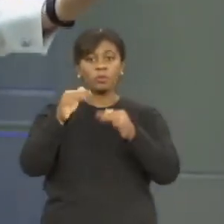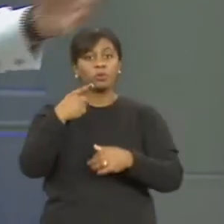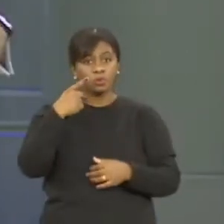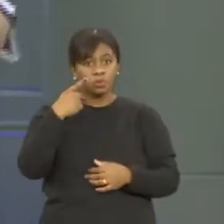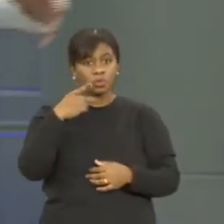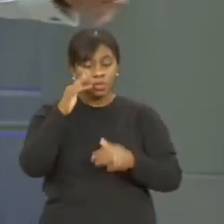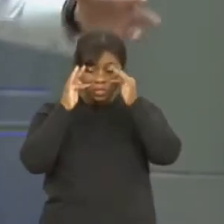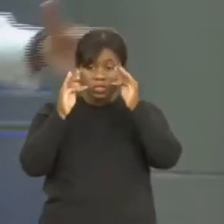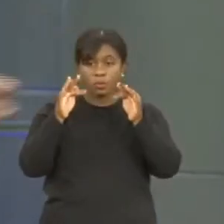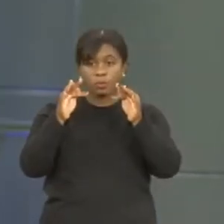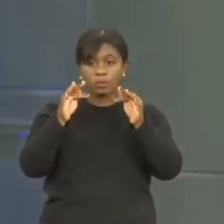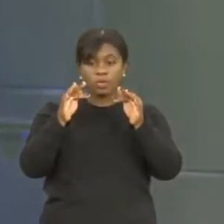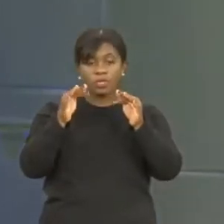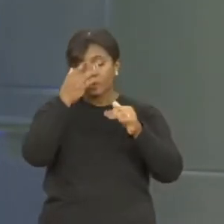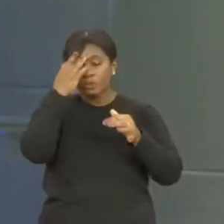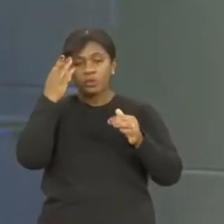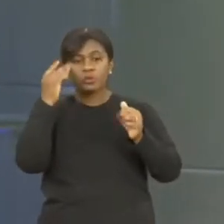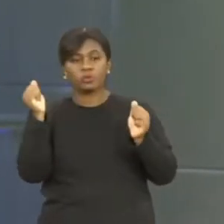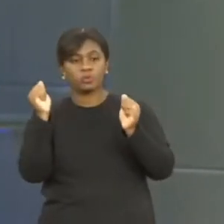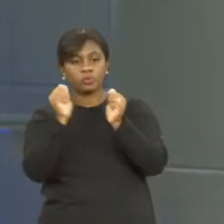você dá com quem convive com você.